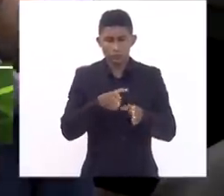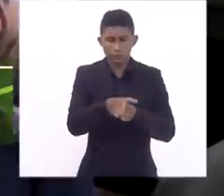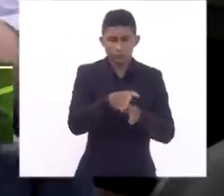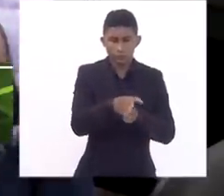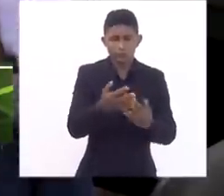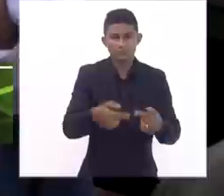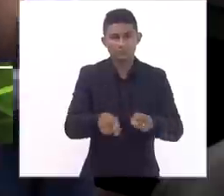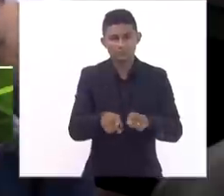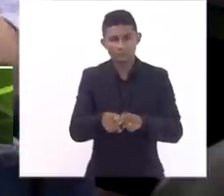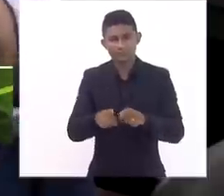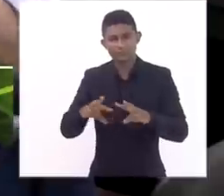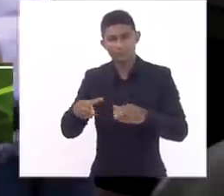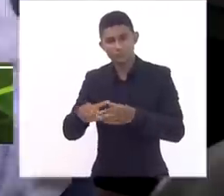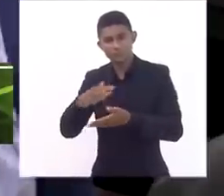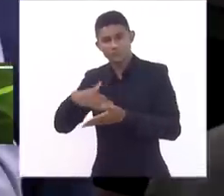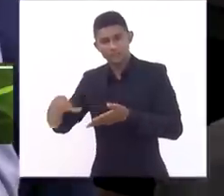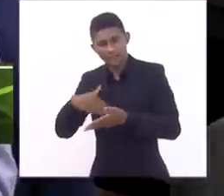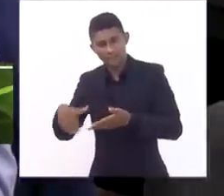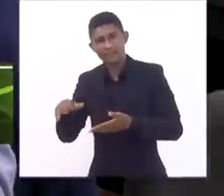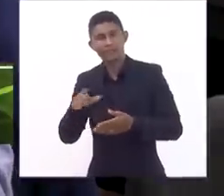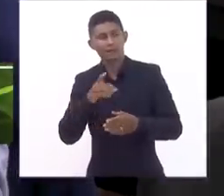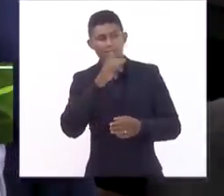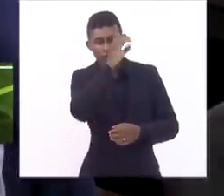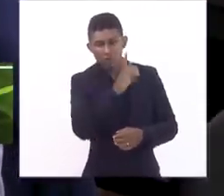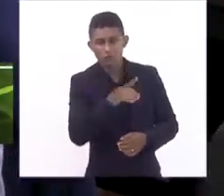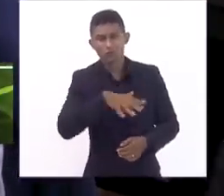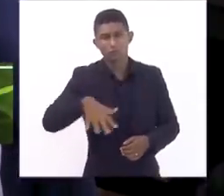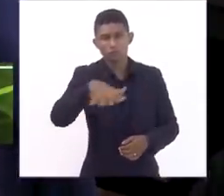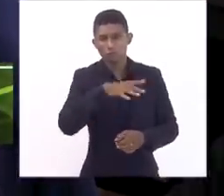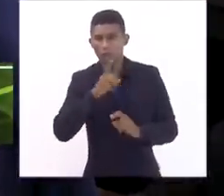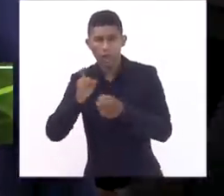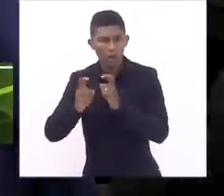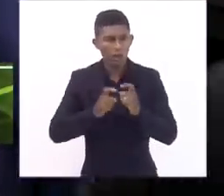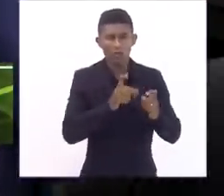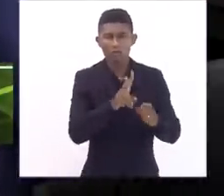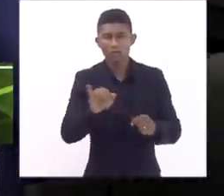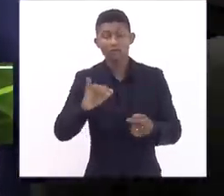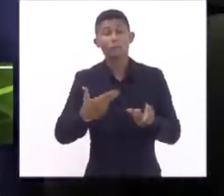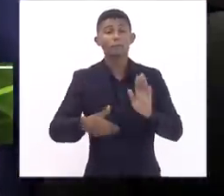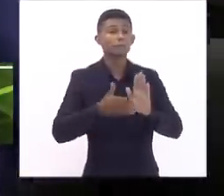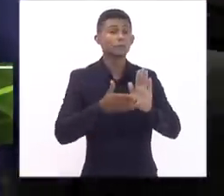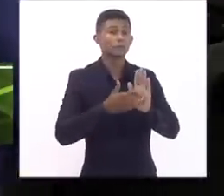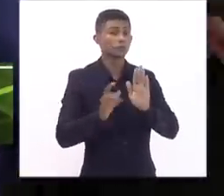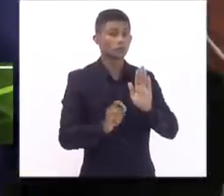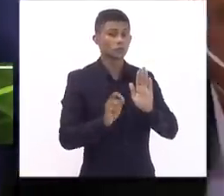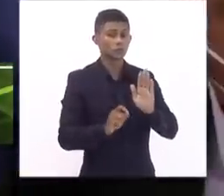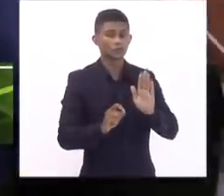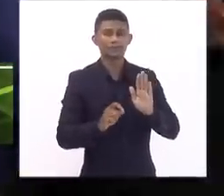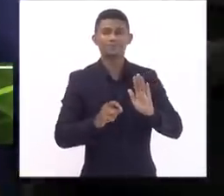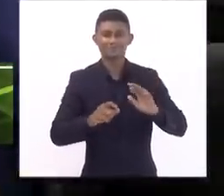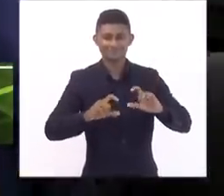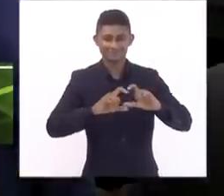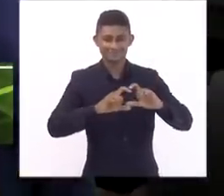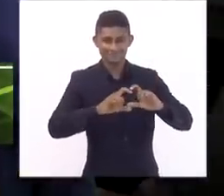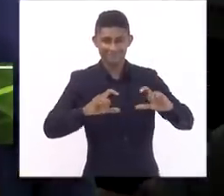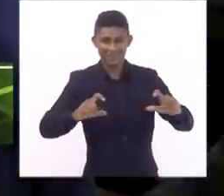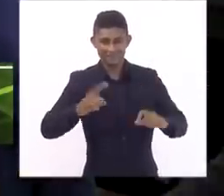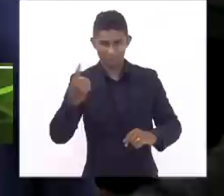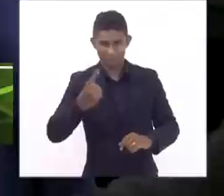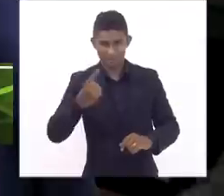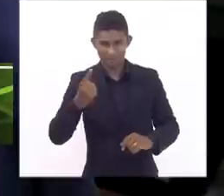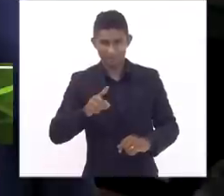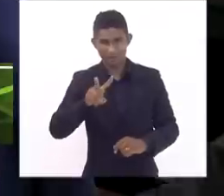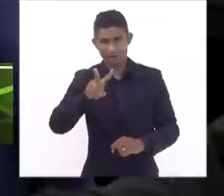com os diretores vão discutir, tal, tal, tal. Então, a proposta seria manter o veto do artigo 1º e do parágrafo